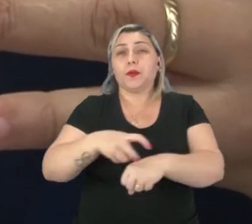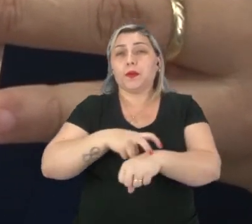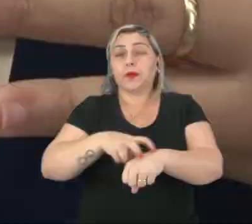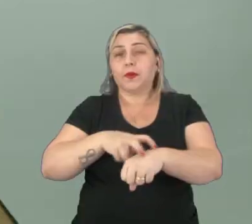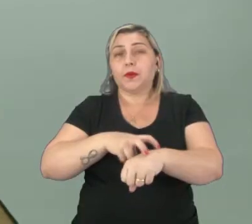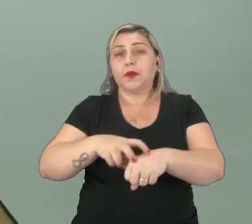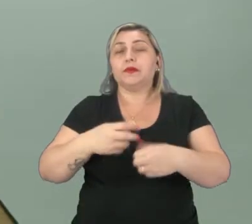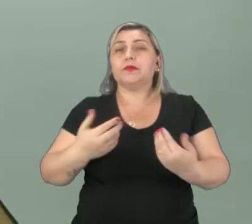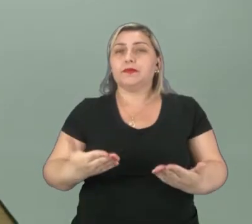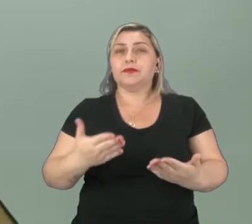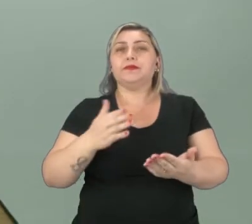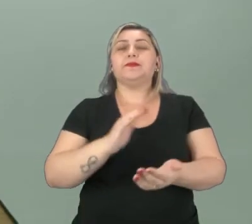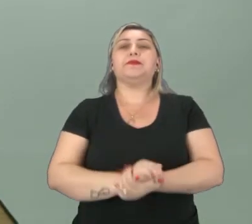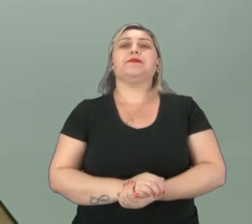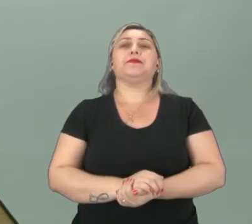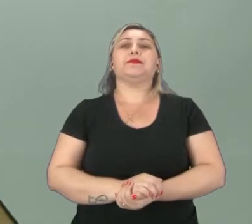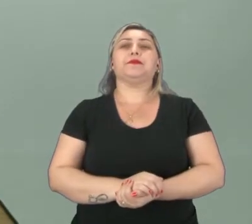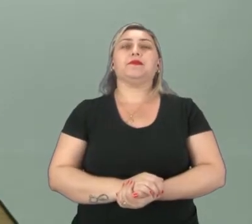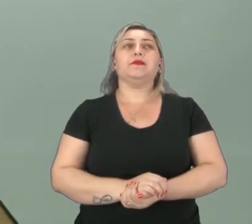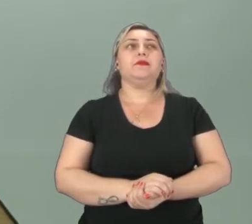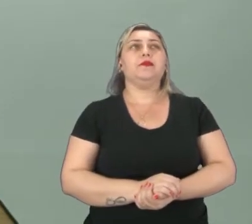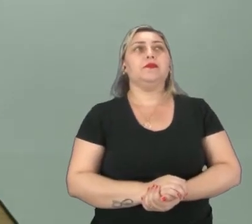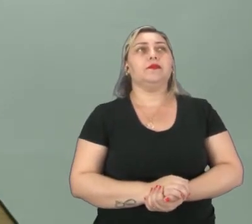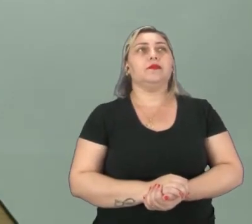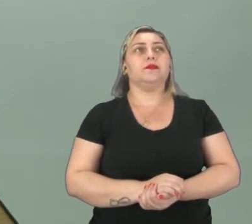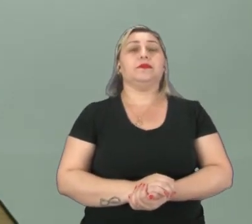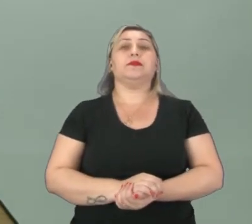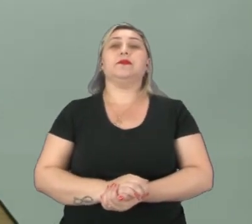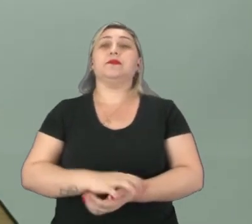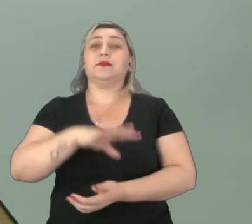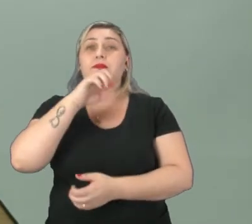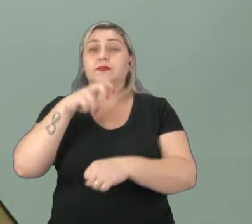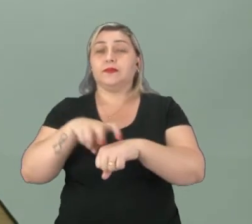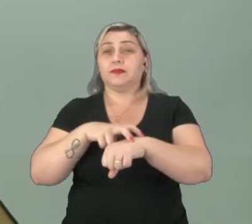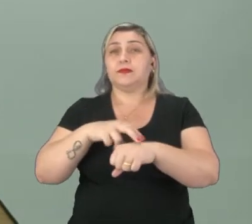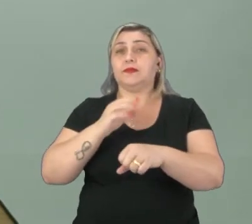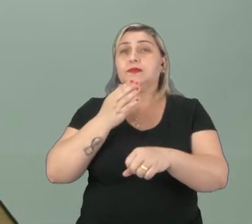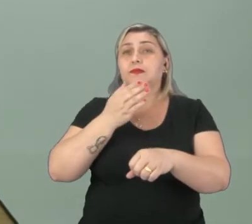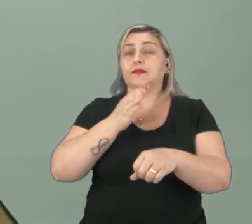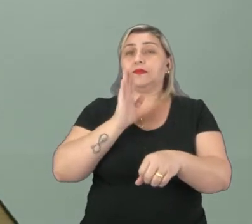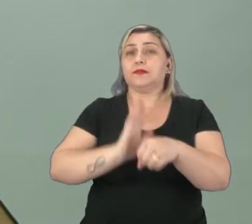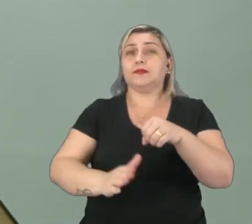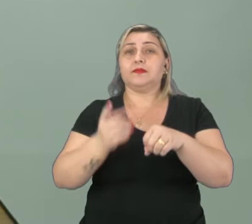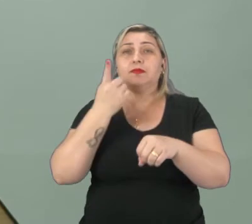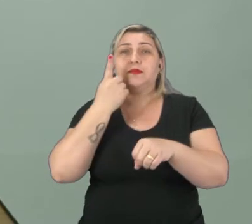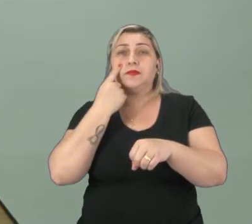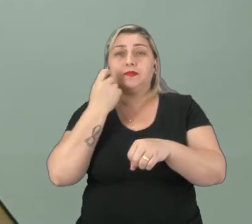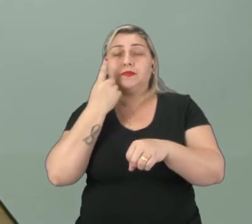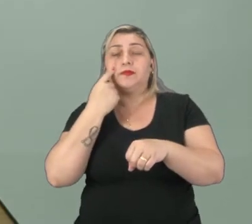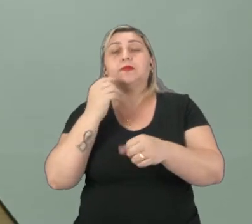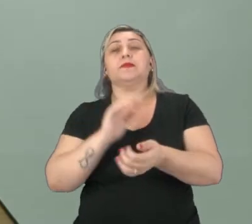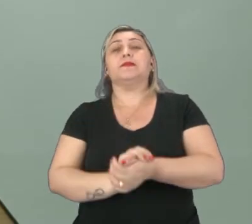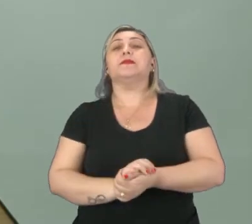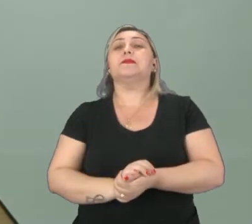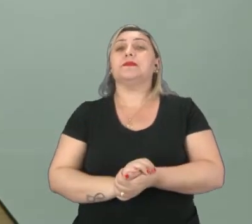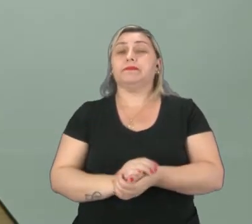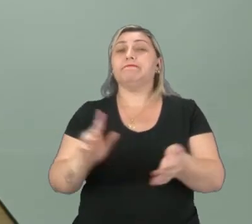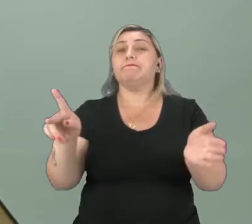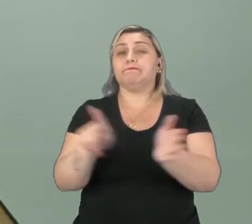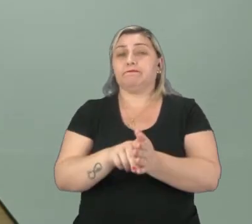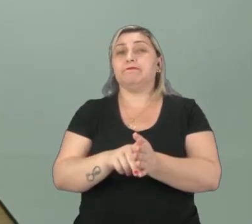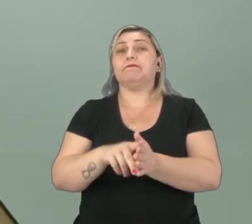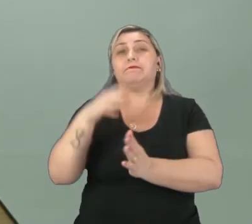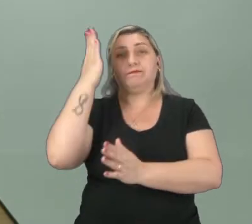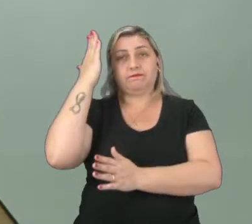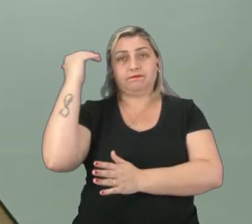de tomate, de verdurinhas, né? Tomate, cheiro verde, cebola. Esse é o nosso prato típico,